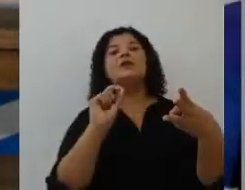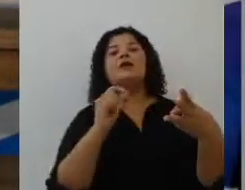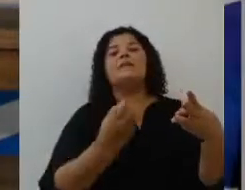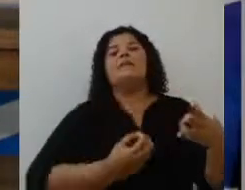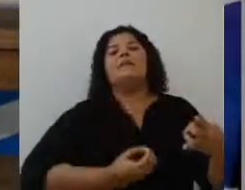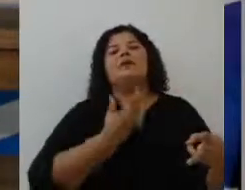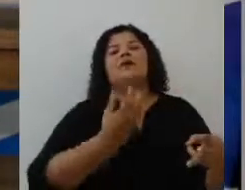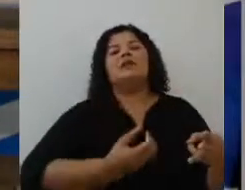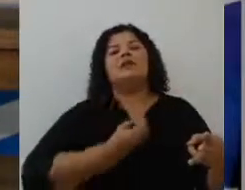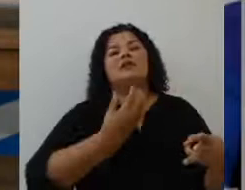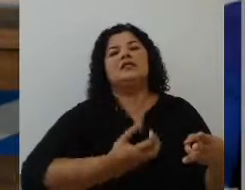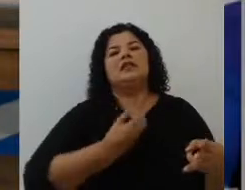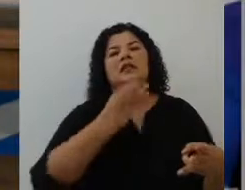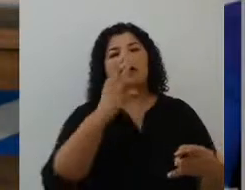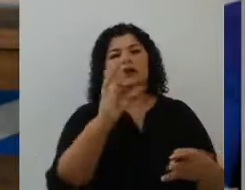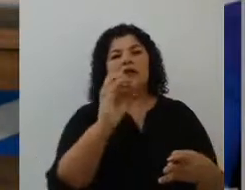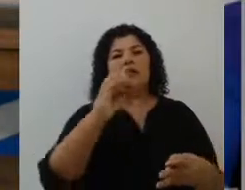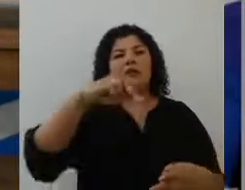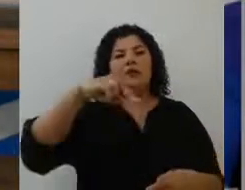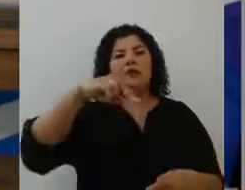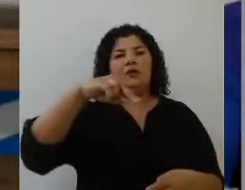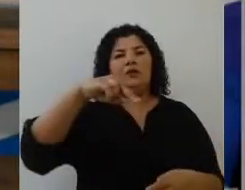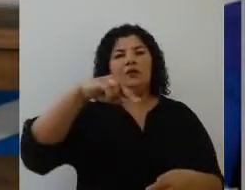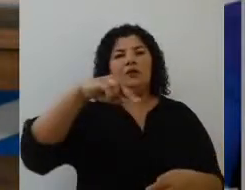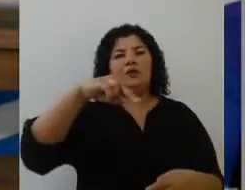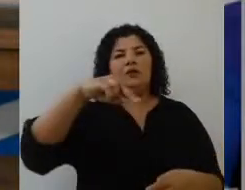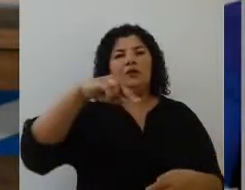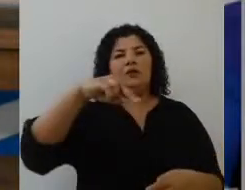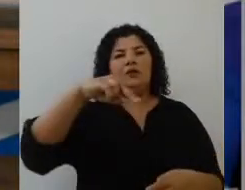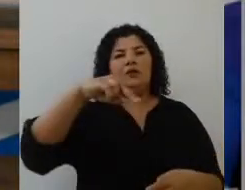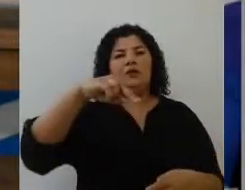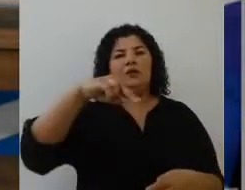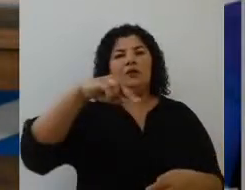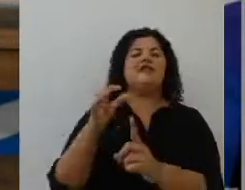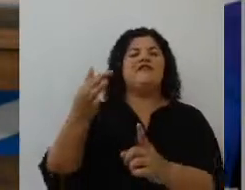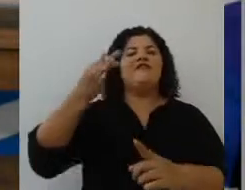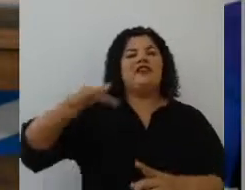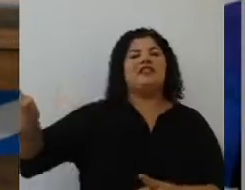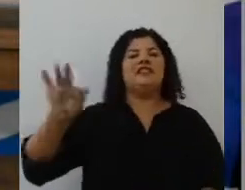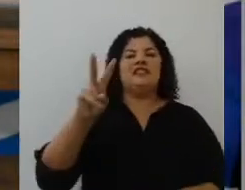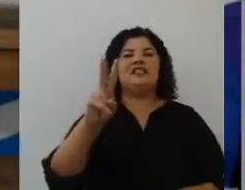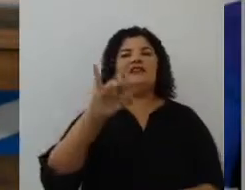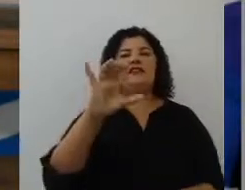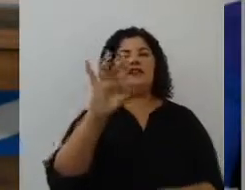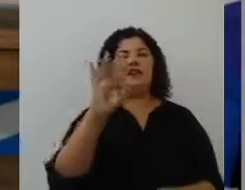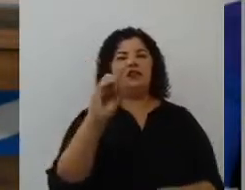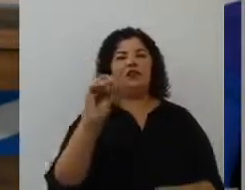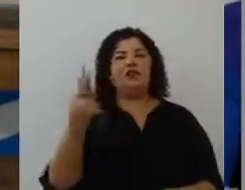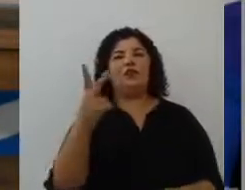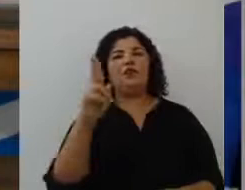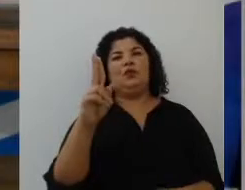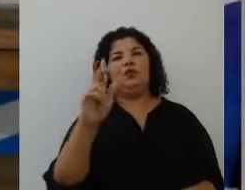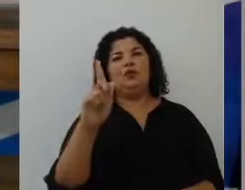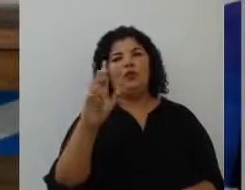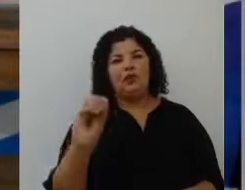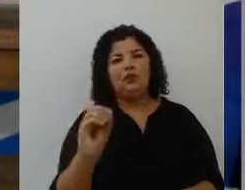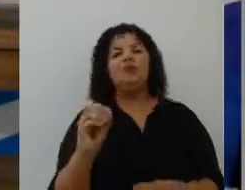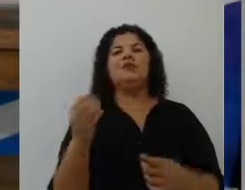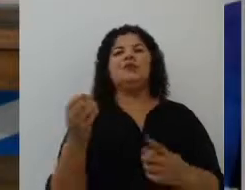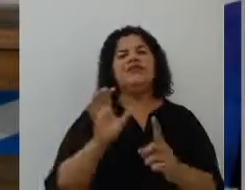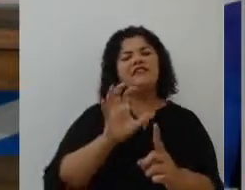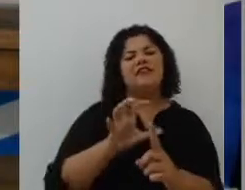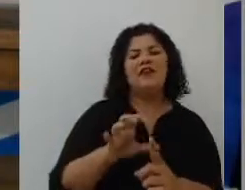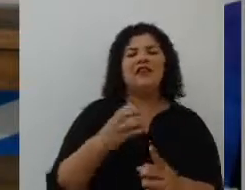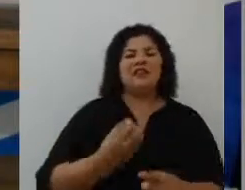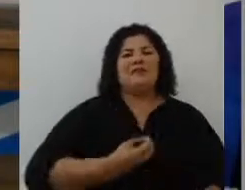poesia condoreira, também influenciada pelo francês Victor Hugo, também chamada de hugoana. É ela que vai influenciar as obras